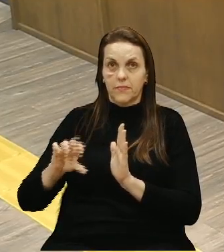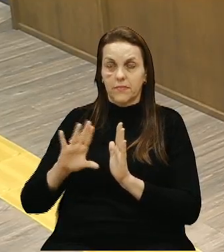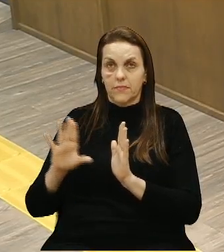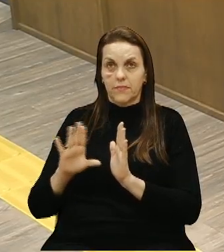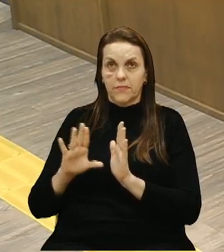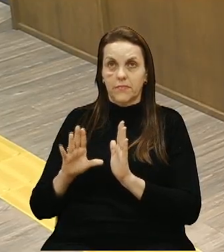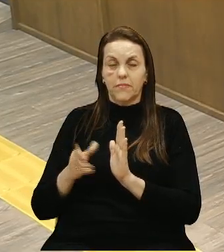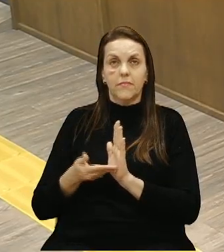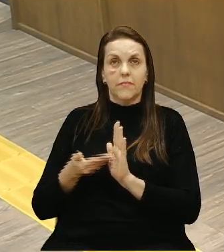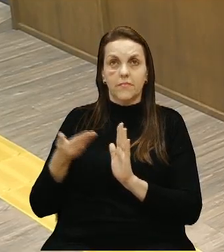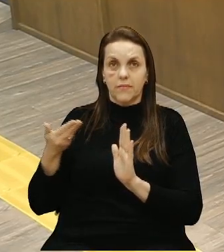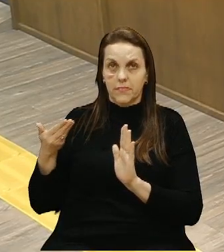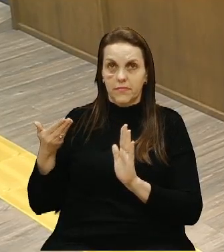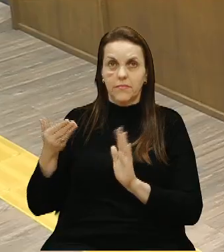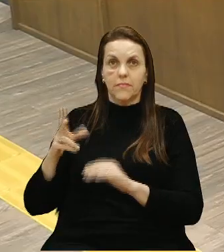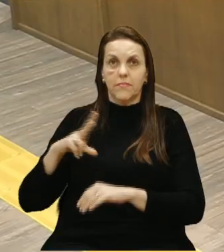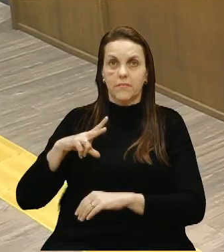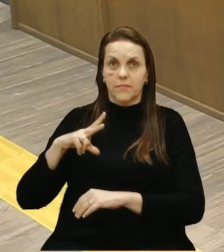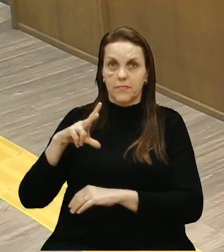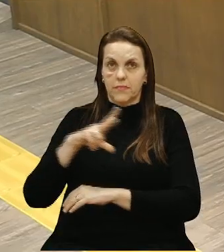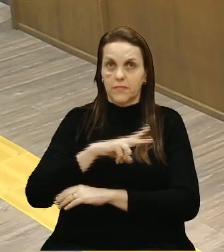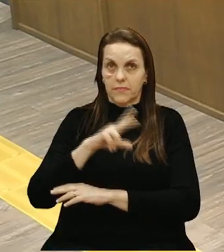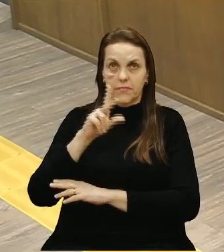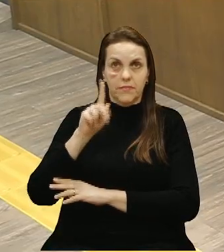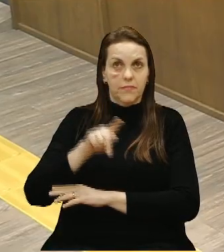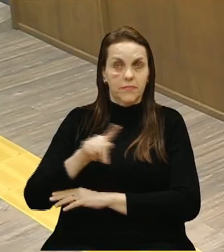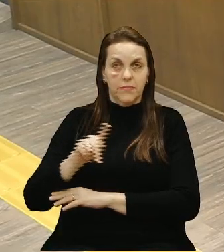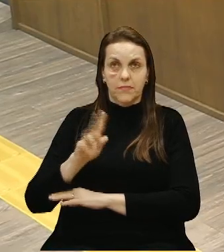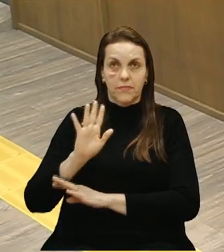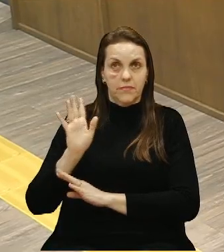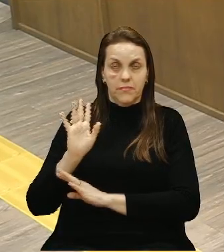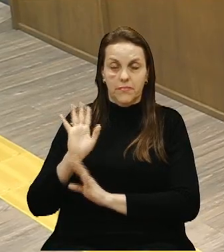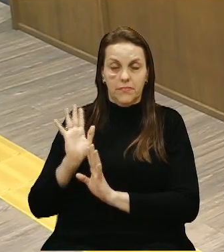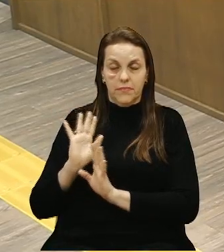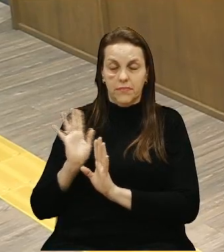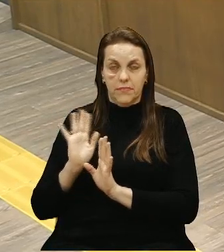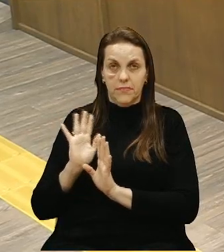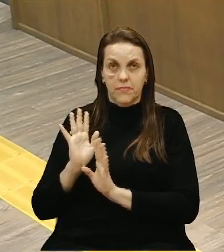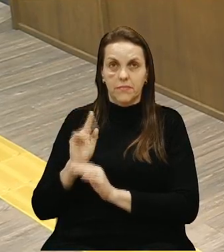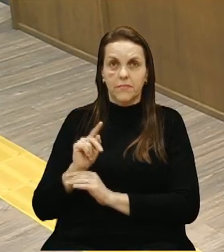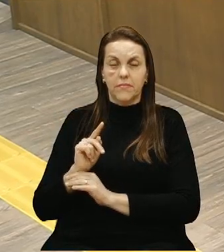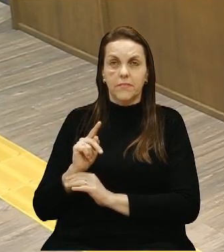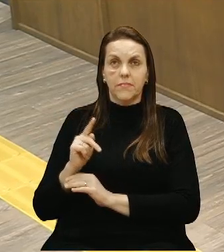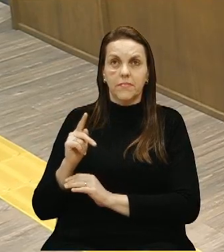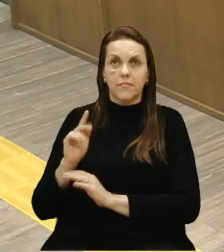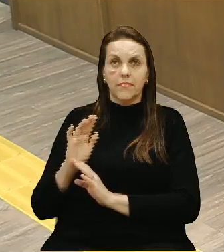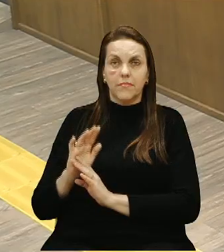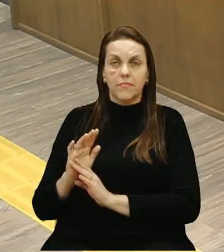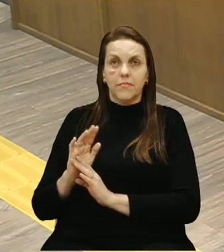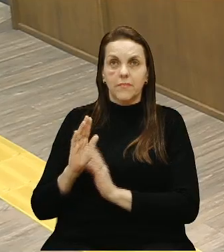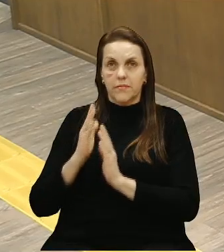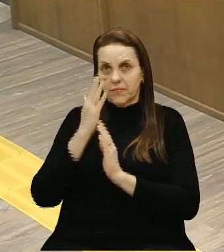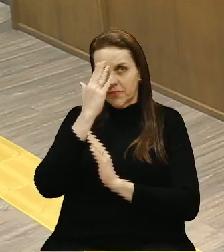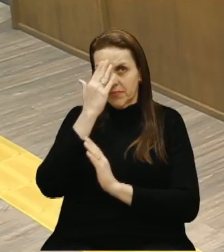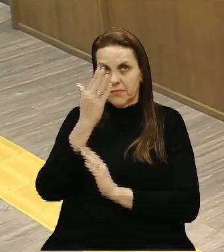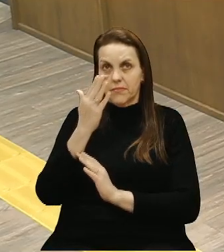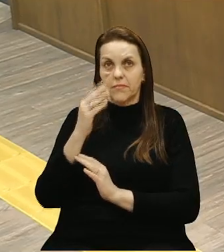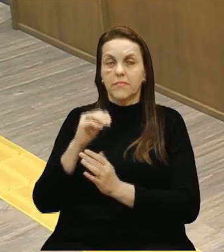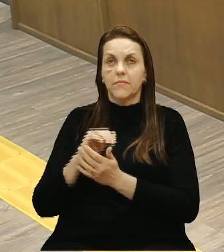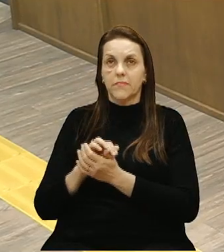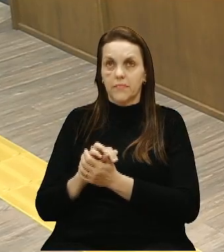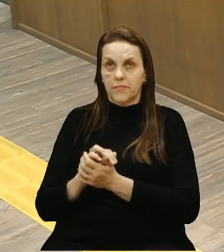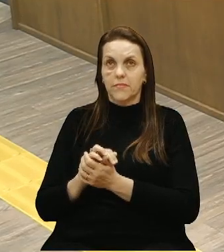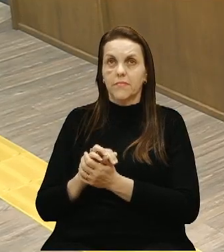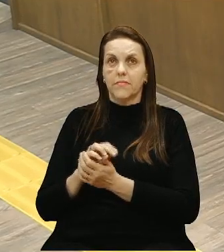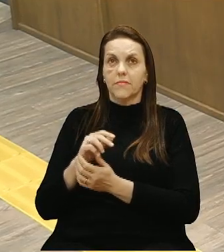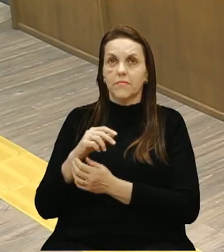dos anais. É meu pastor. Ok. Malafaia é pastor no Rio Obrigado, vereador Caleb Garbim. Sou vereador em Caxias, não? Obrigado, vereador